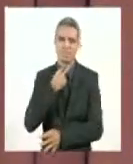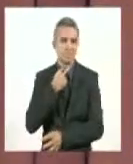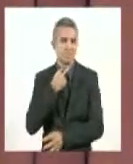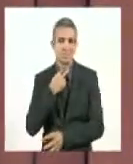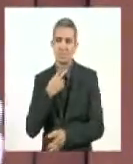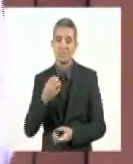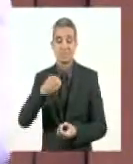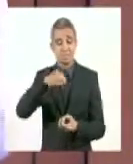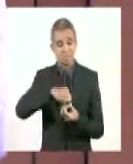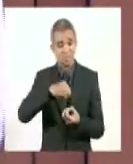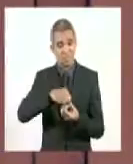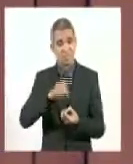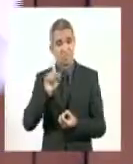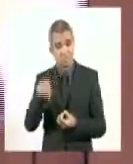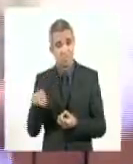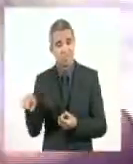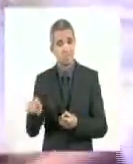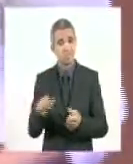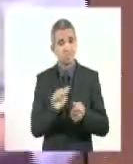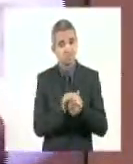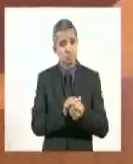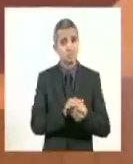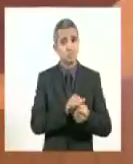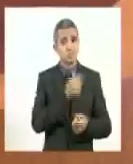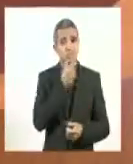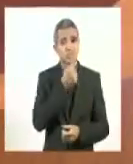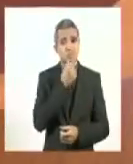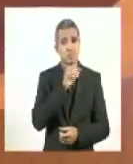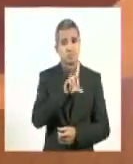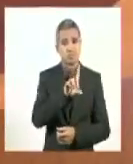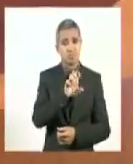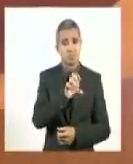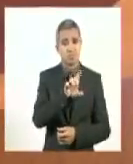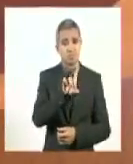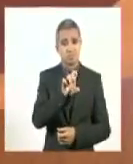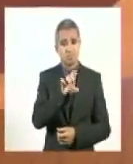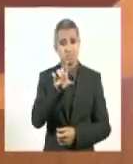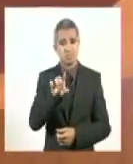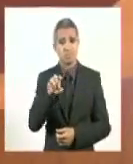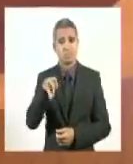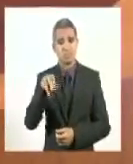da história, porque ele está envolvido no caso do Detran.